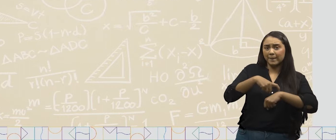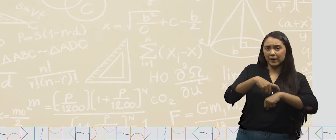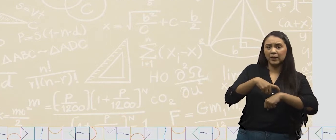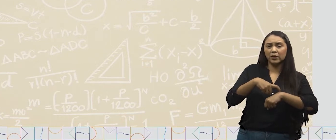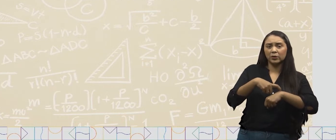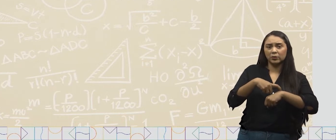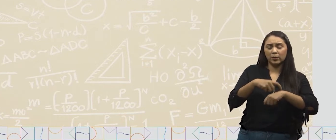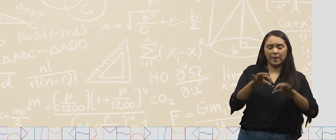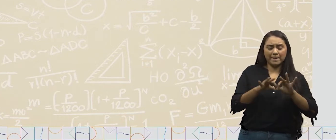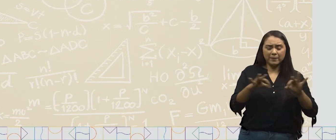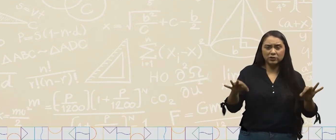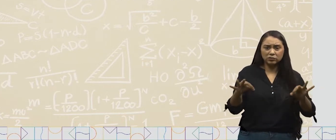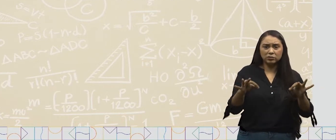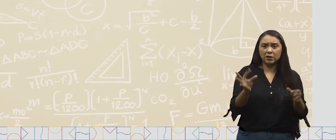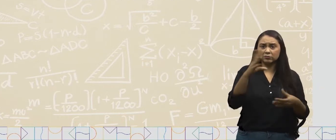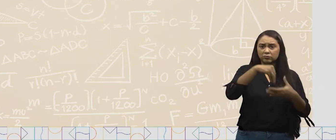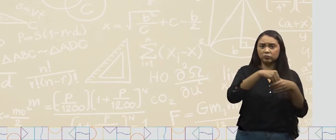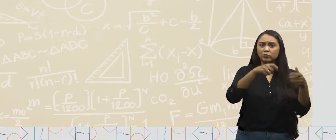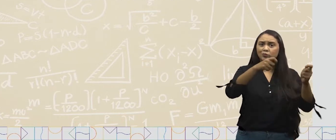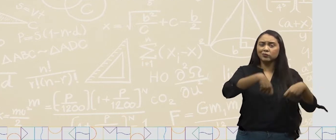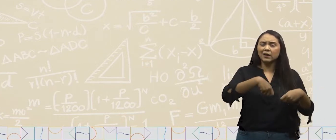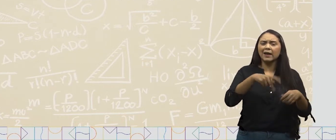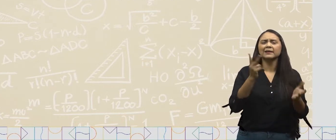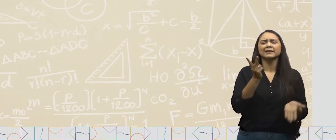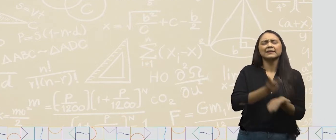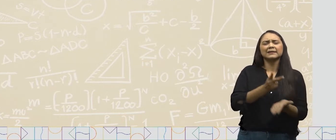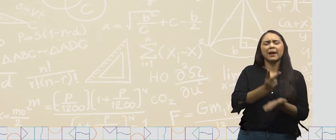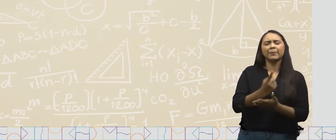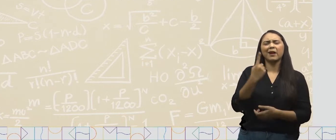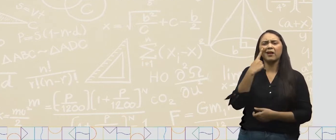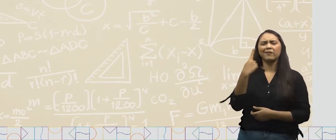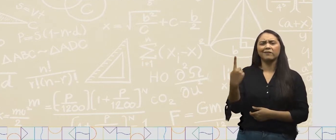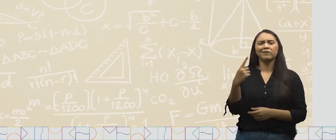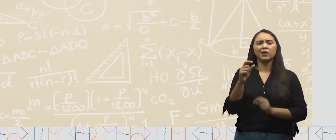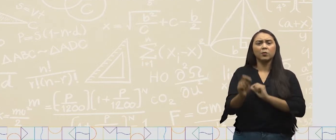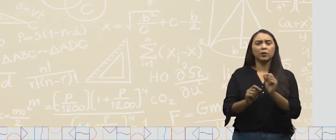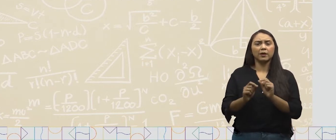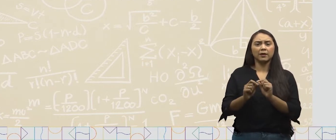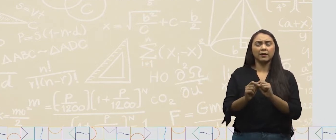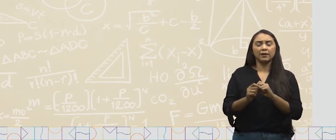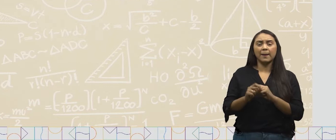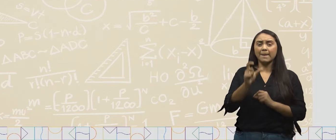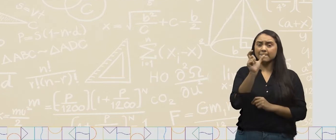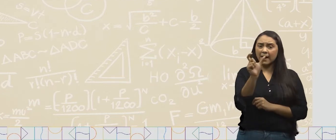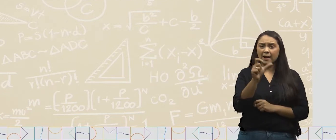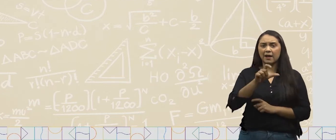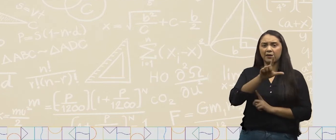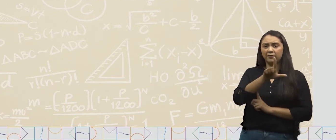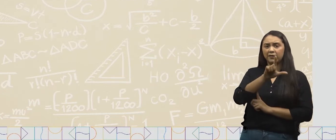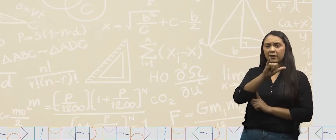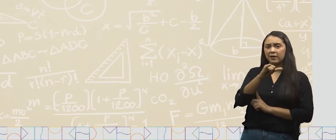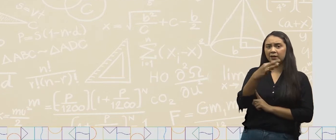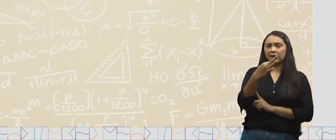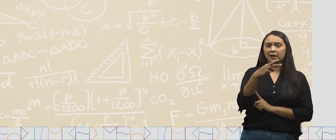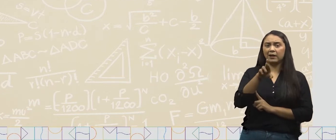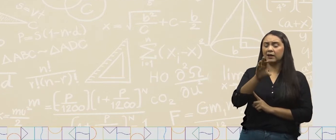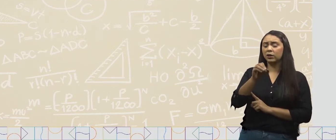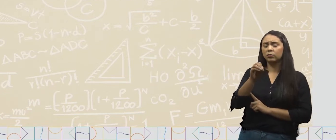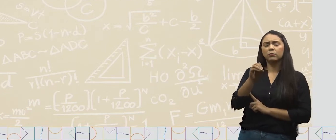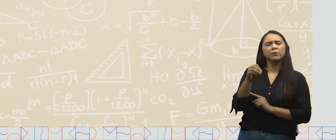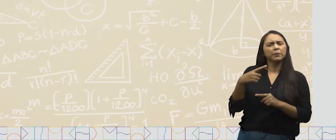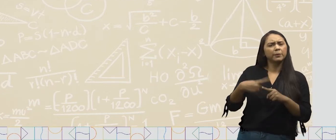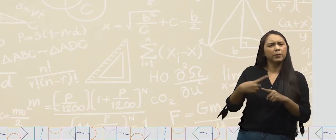de capacidade, sempre vemos por aí a palavra litro? É porque o litro é